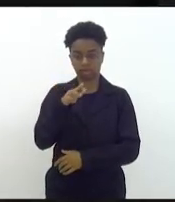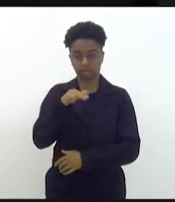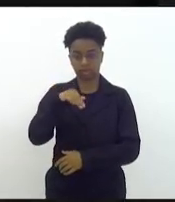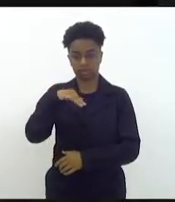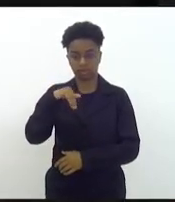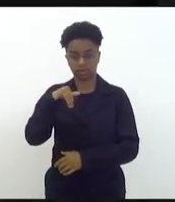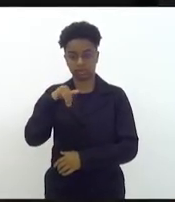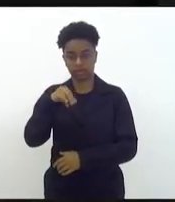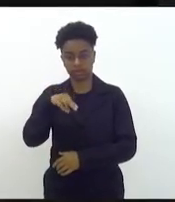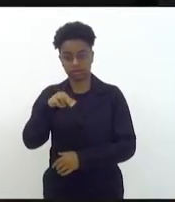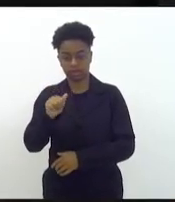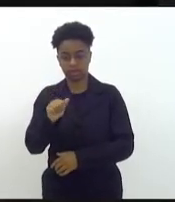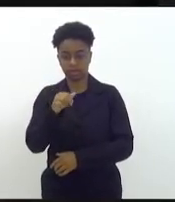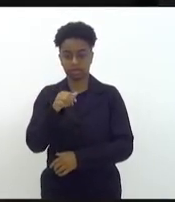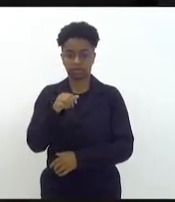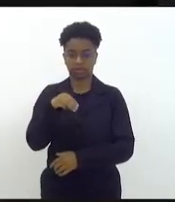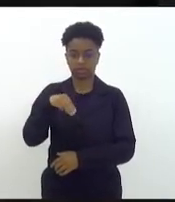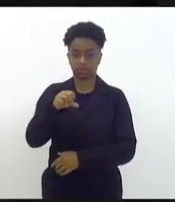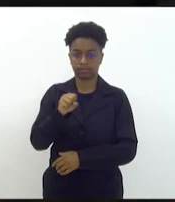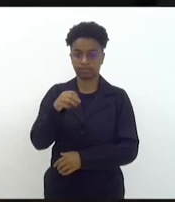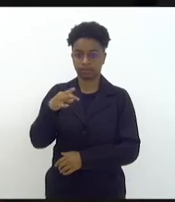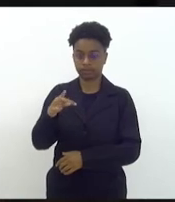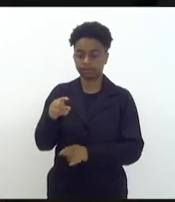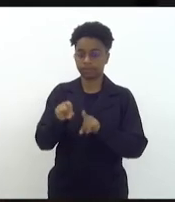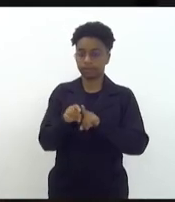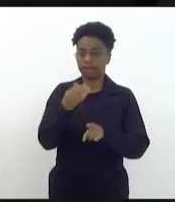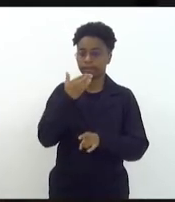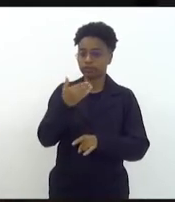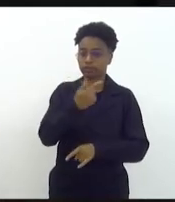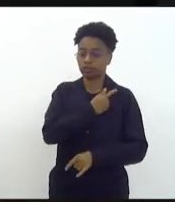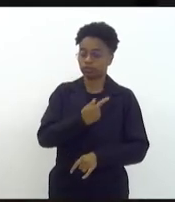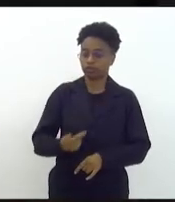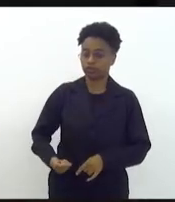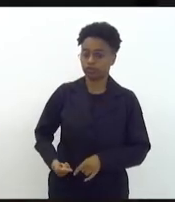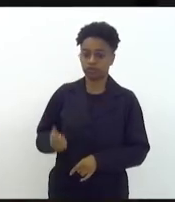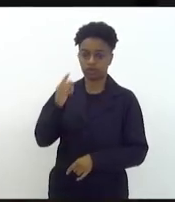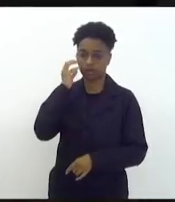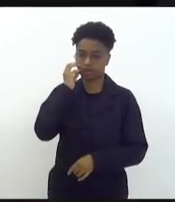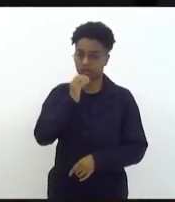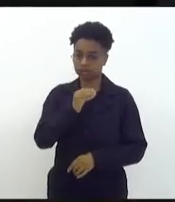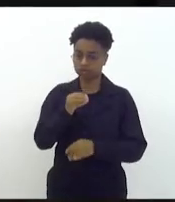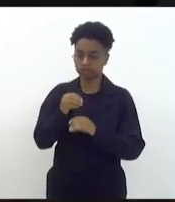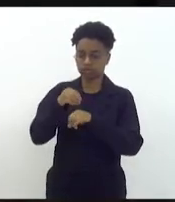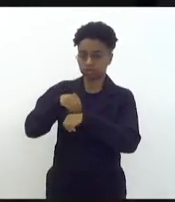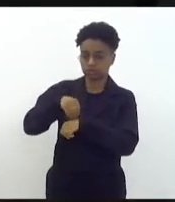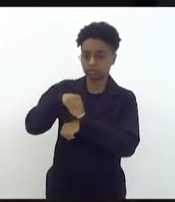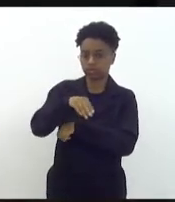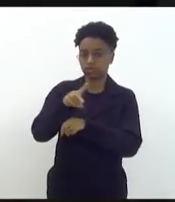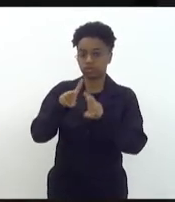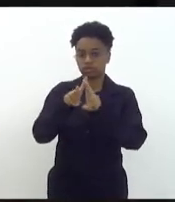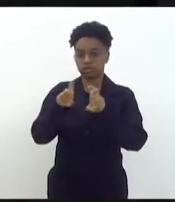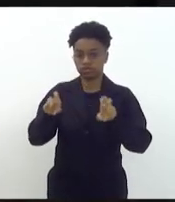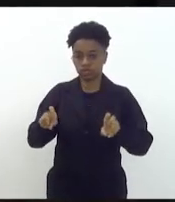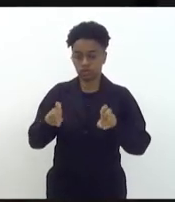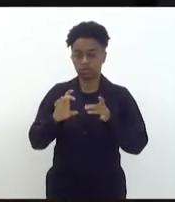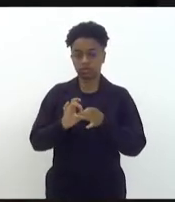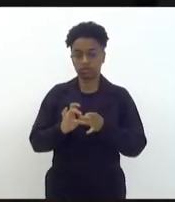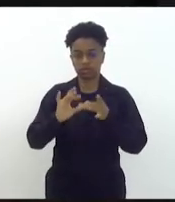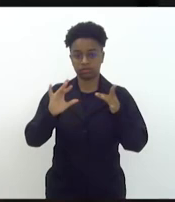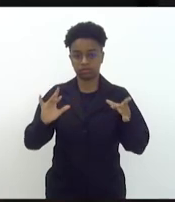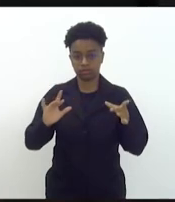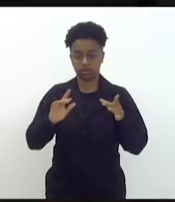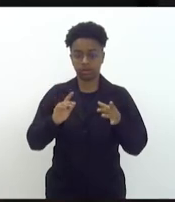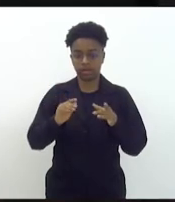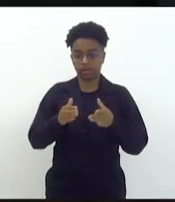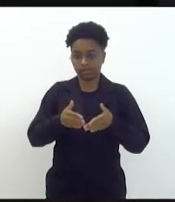que solicitam Excelentíssimo Senhor Governador Cláudio Castro o envio de mensagem dispondo sobre a concessão de isenção de